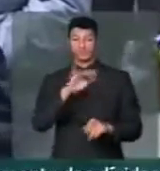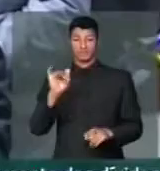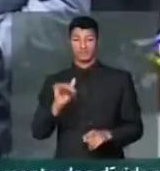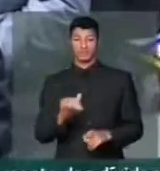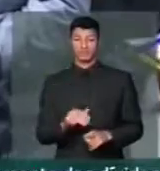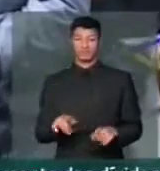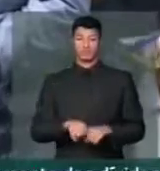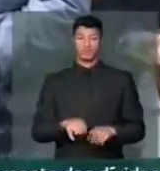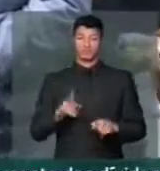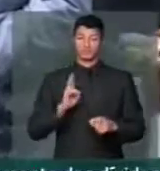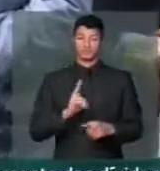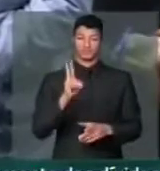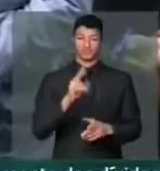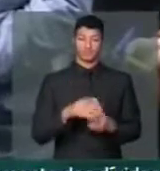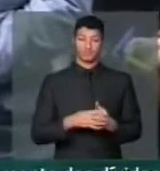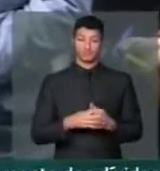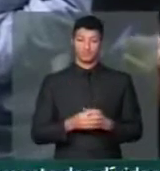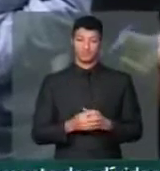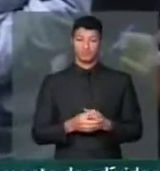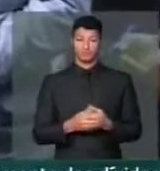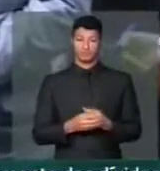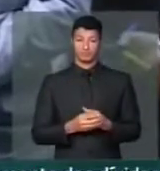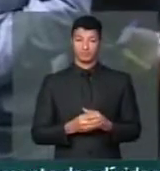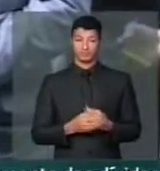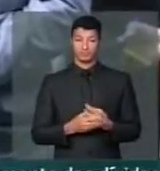ser mantidos.